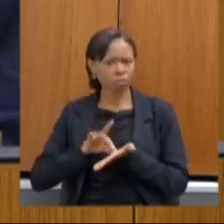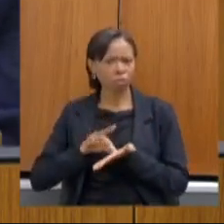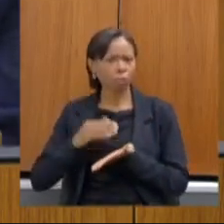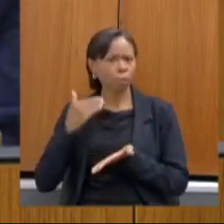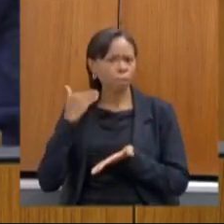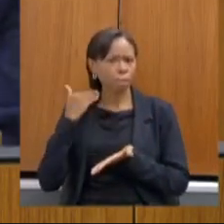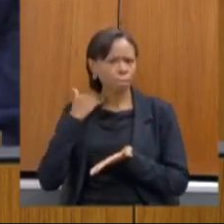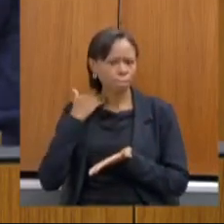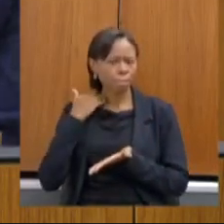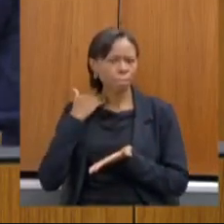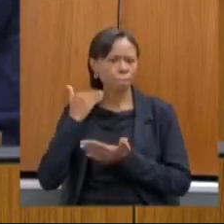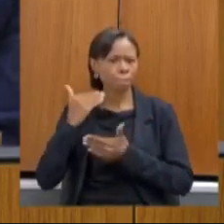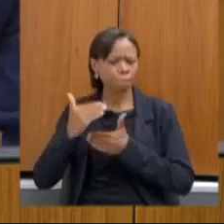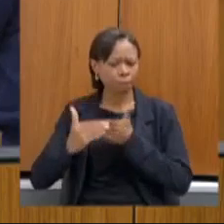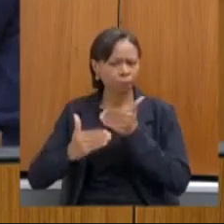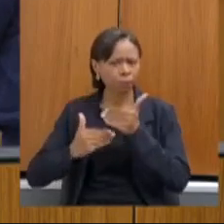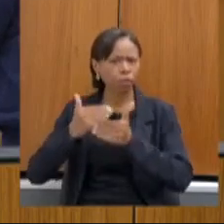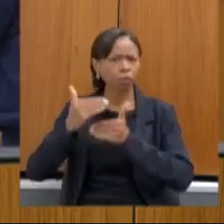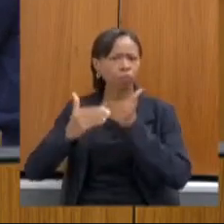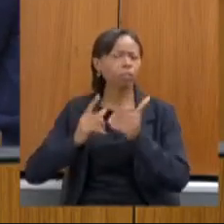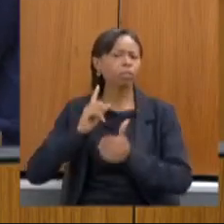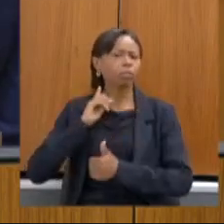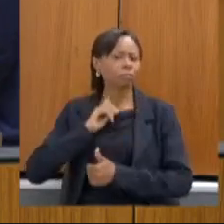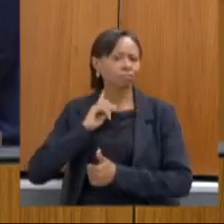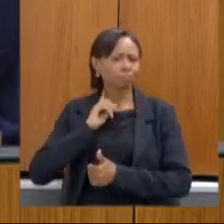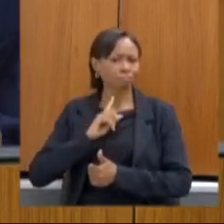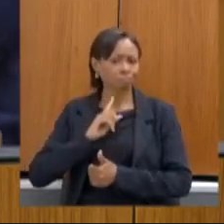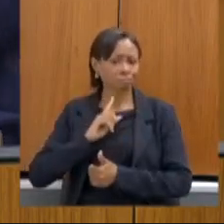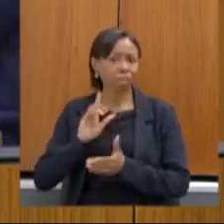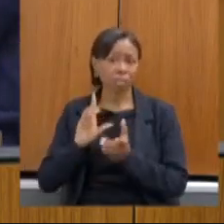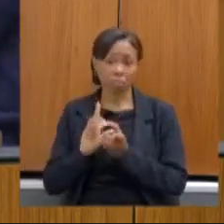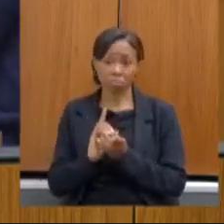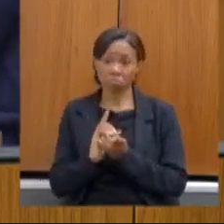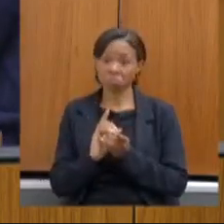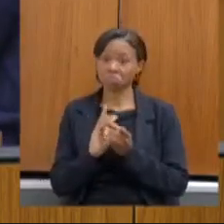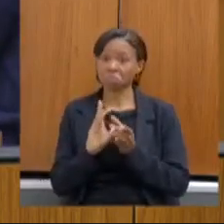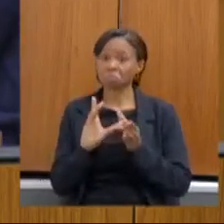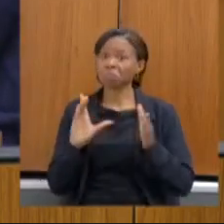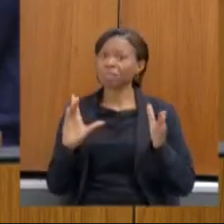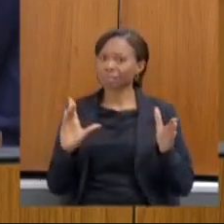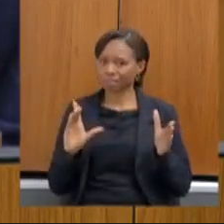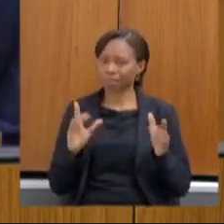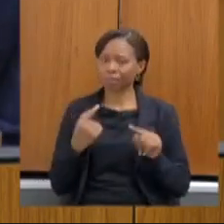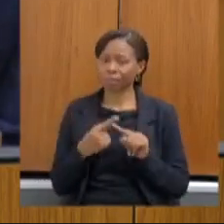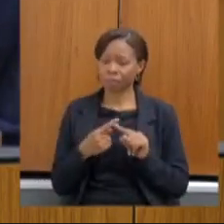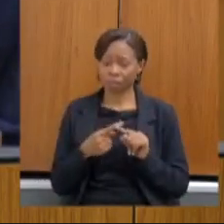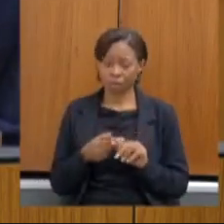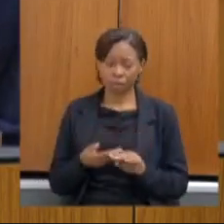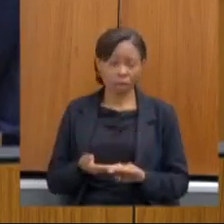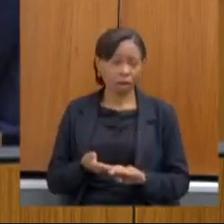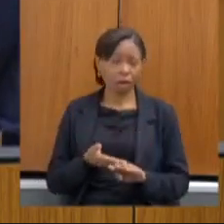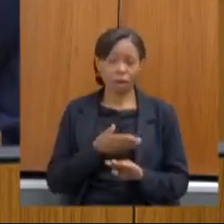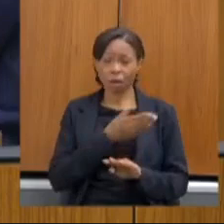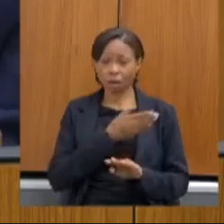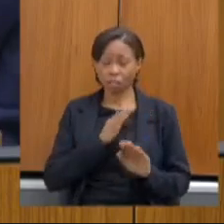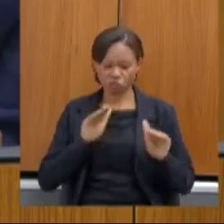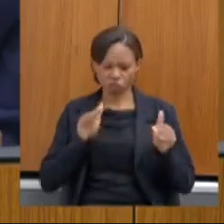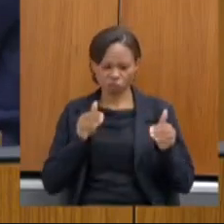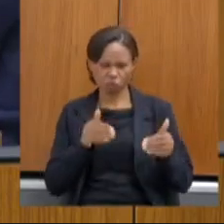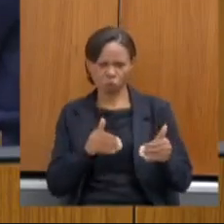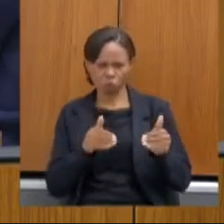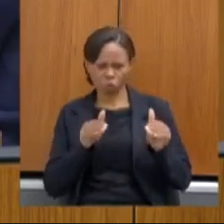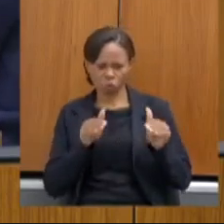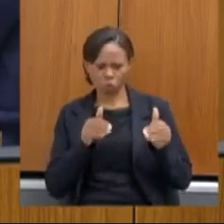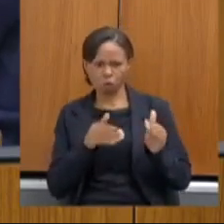Gerais e de forma mais democrática porque antes de ela se concentrava muito nos grandes projetos